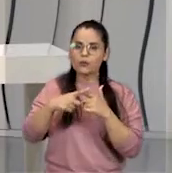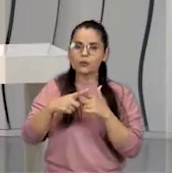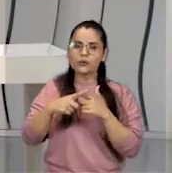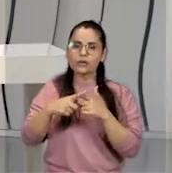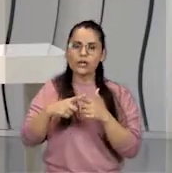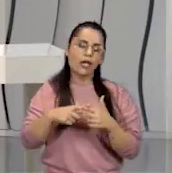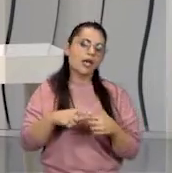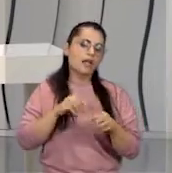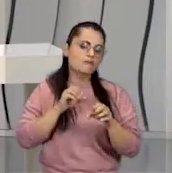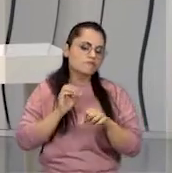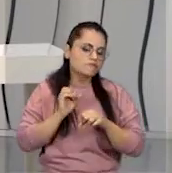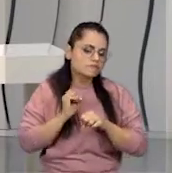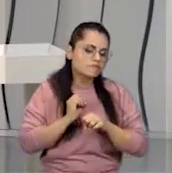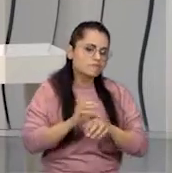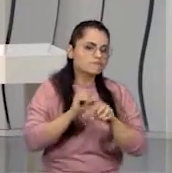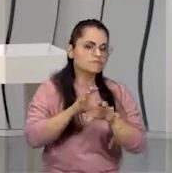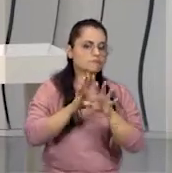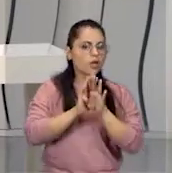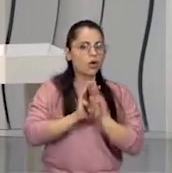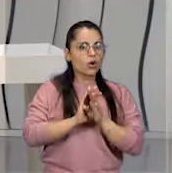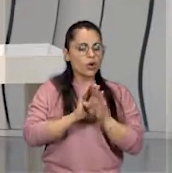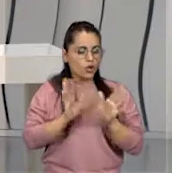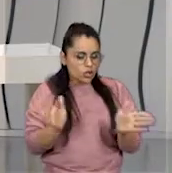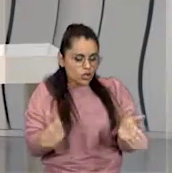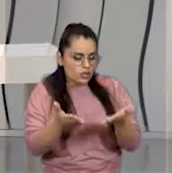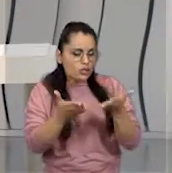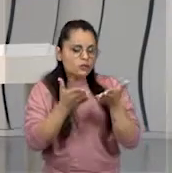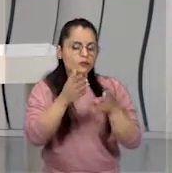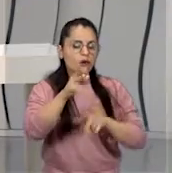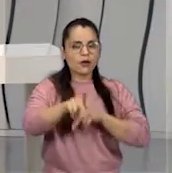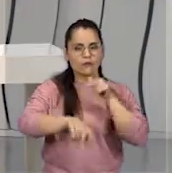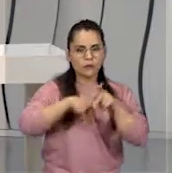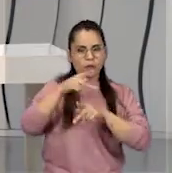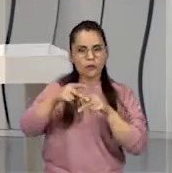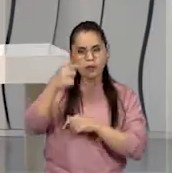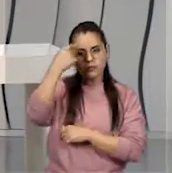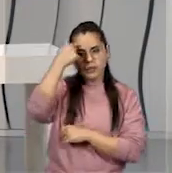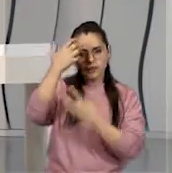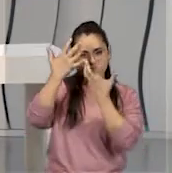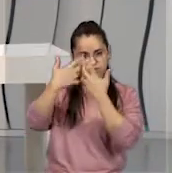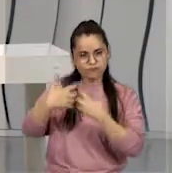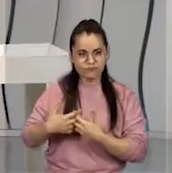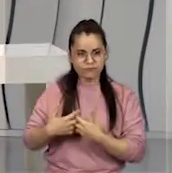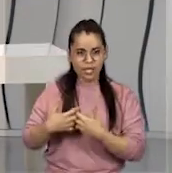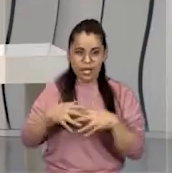ao questionamento, para eles buscarem e participarem da sociedade.